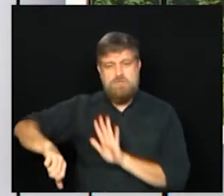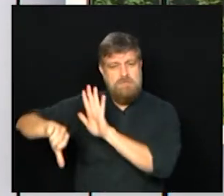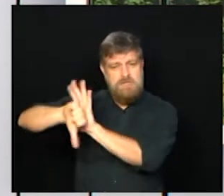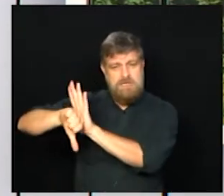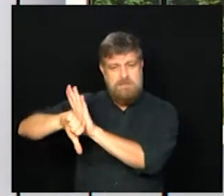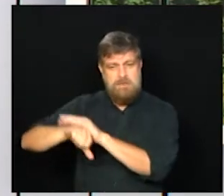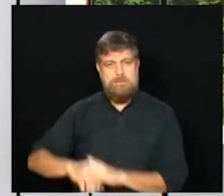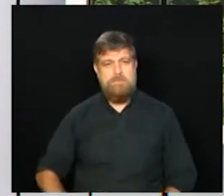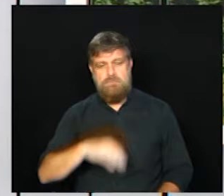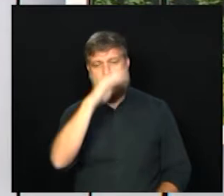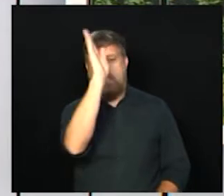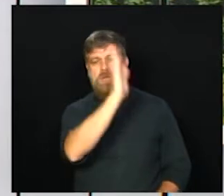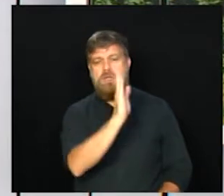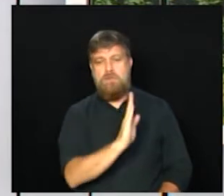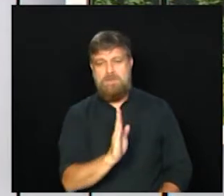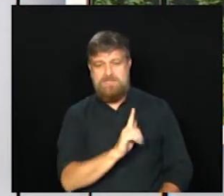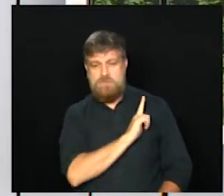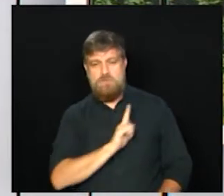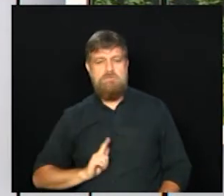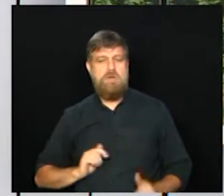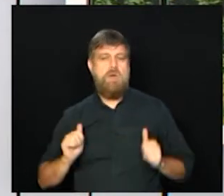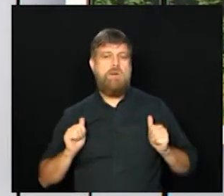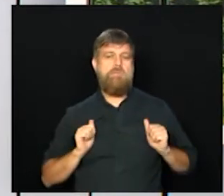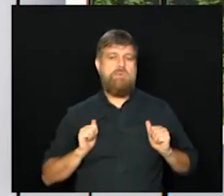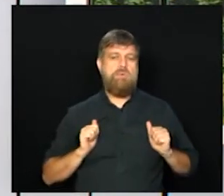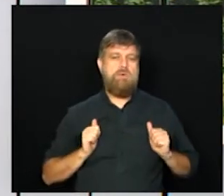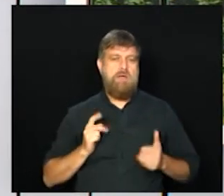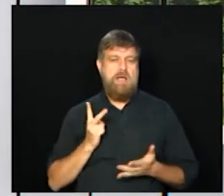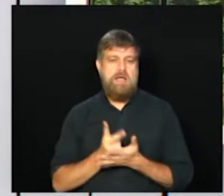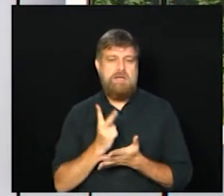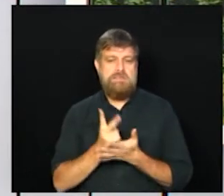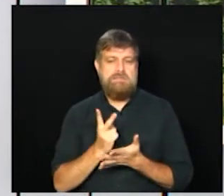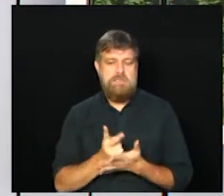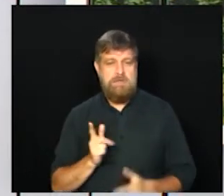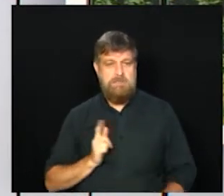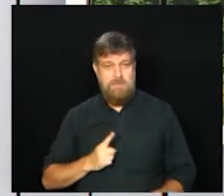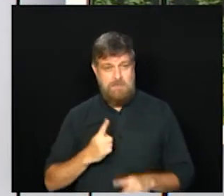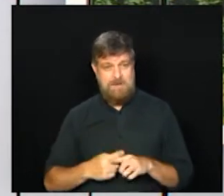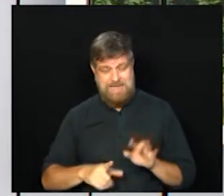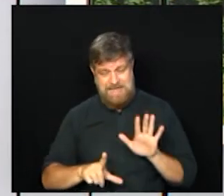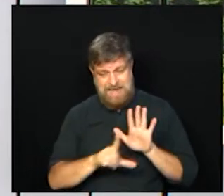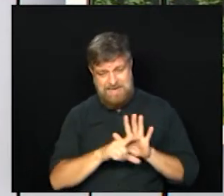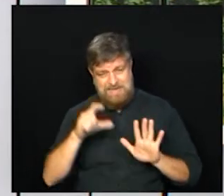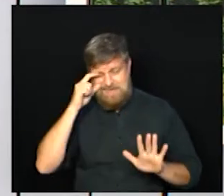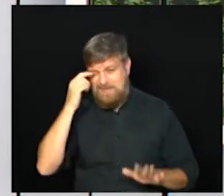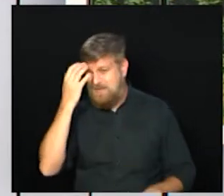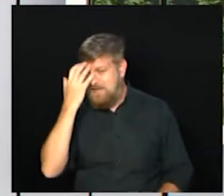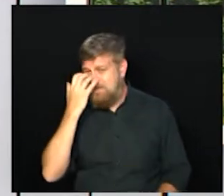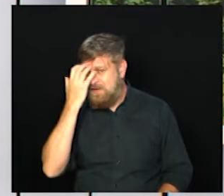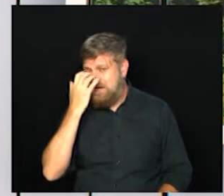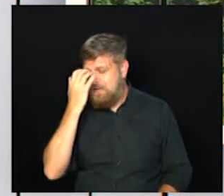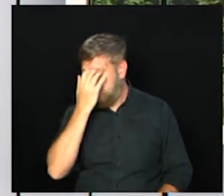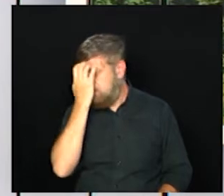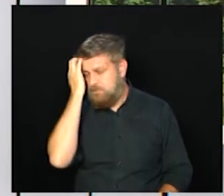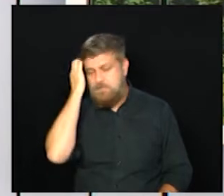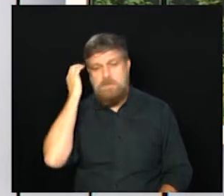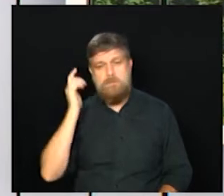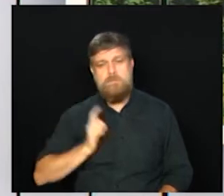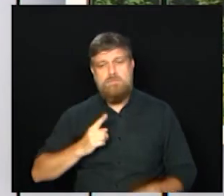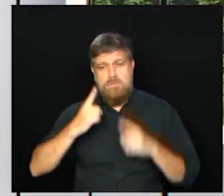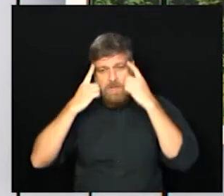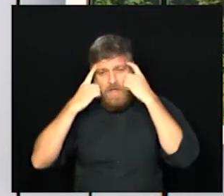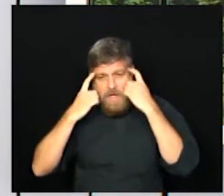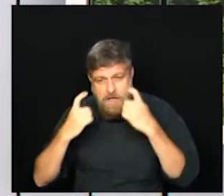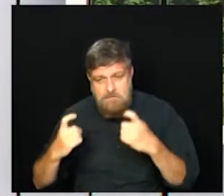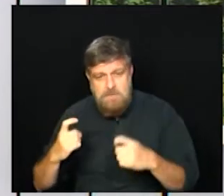o Estado brasileiro sempre deu respaldo, porque até a Lei Maria da Penha, a violência doméstica